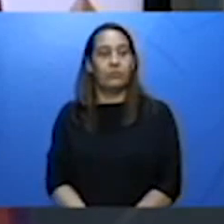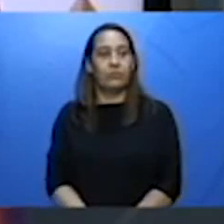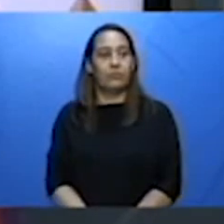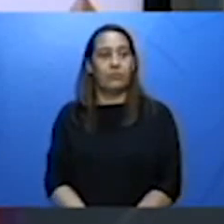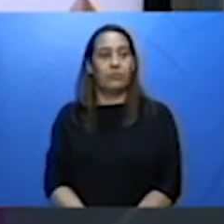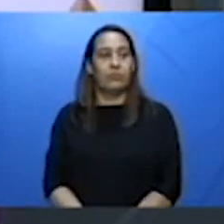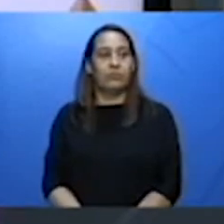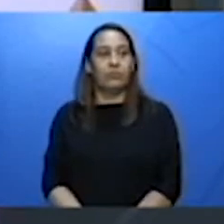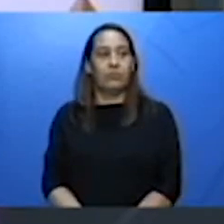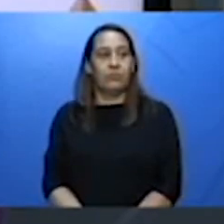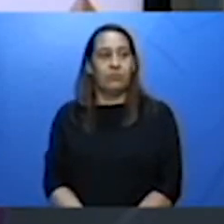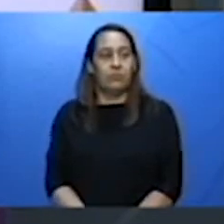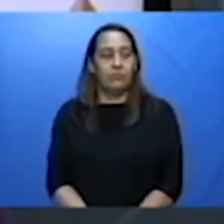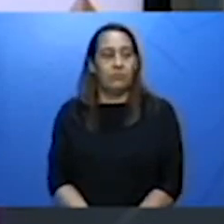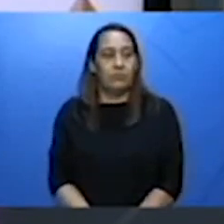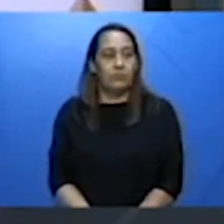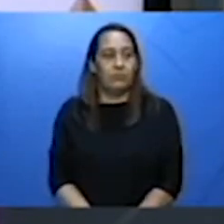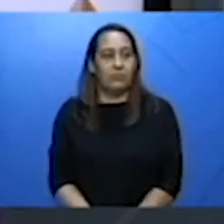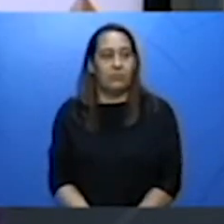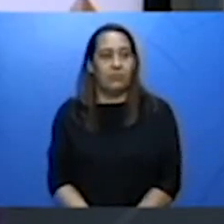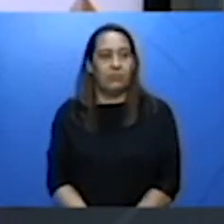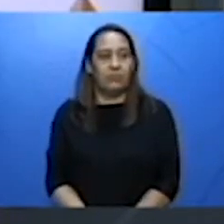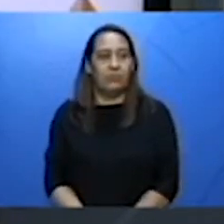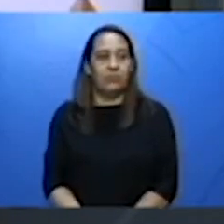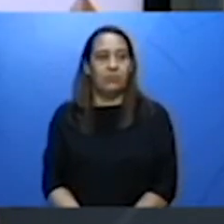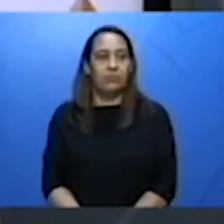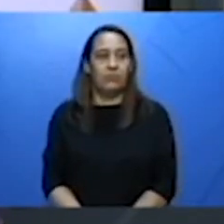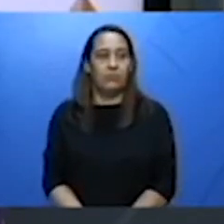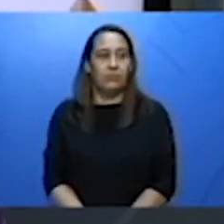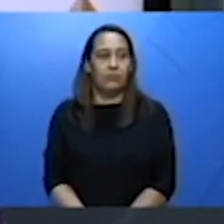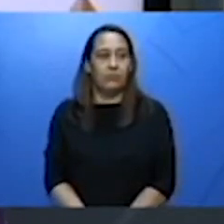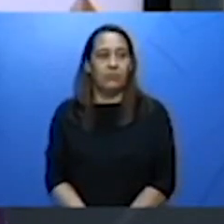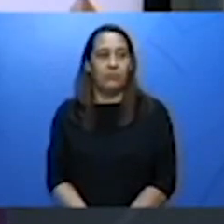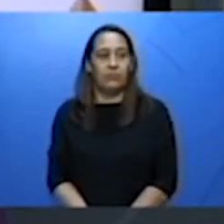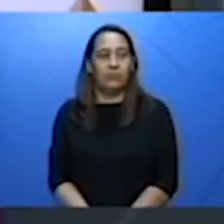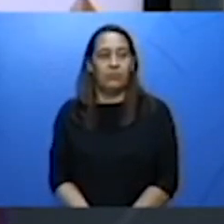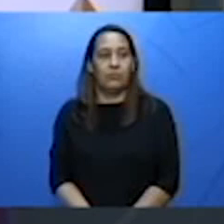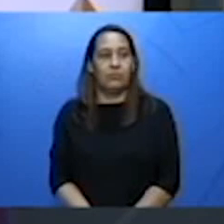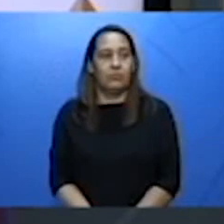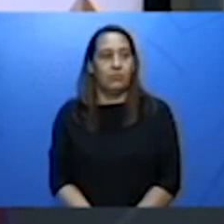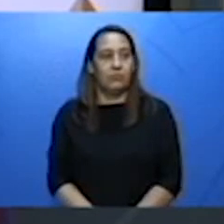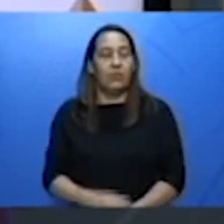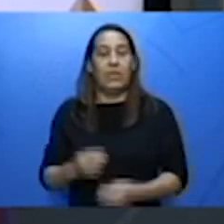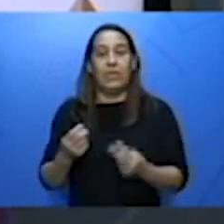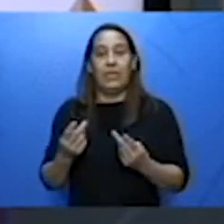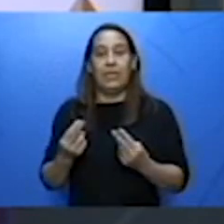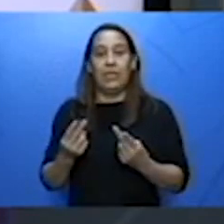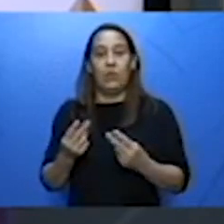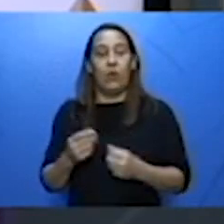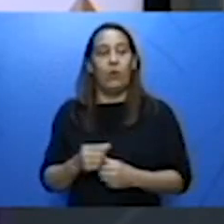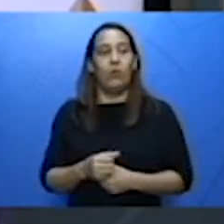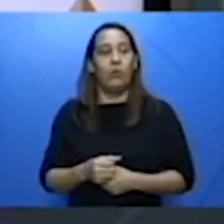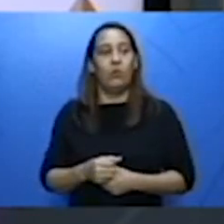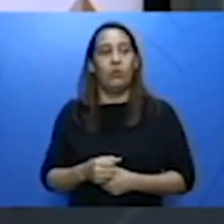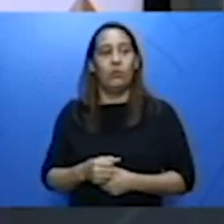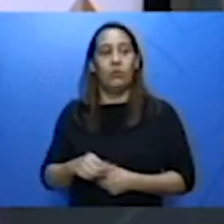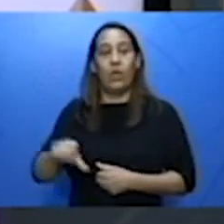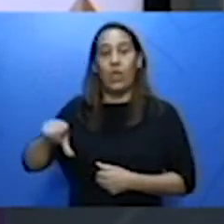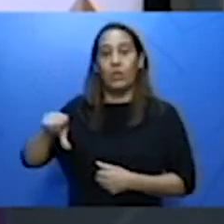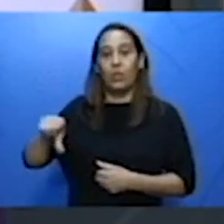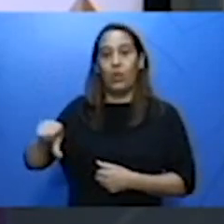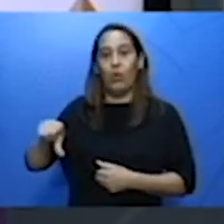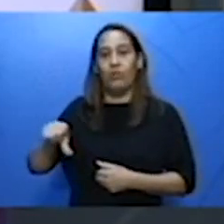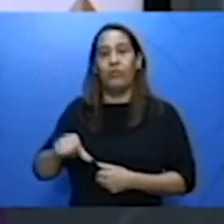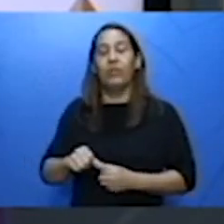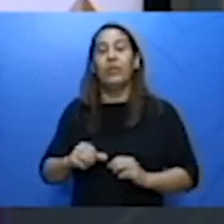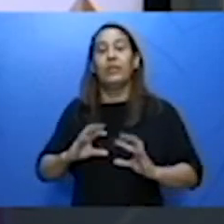existiam, mais a dezena nova. Vamos lá? 1 mais 4, 5. 5 mais